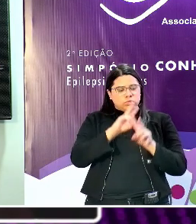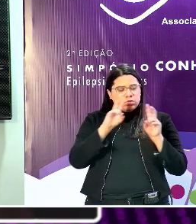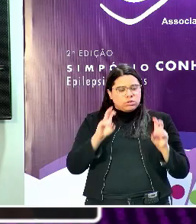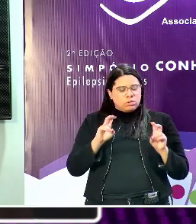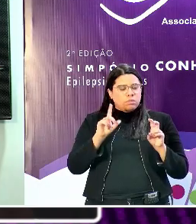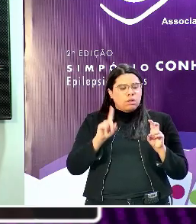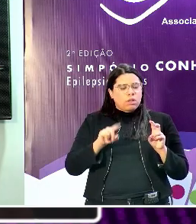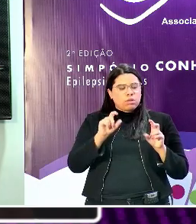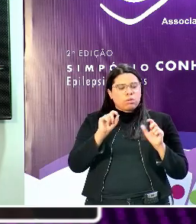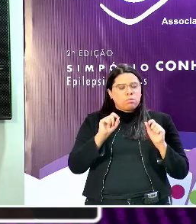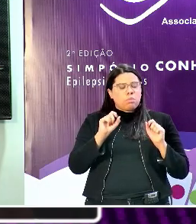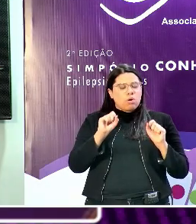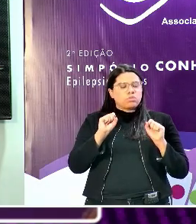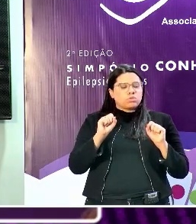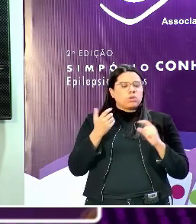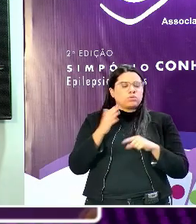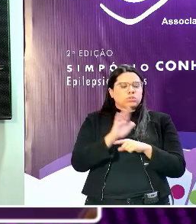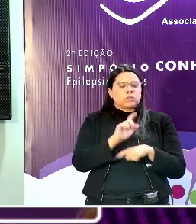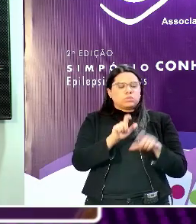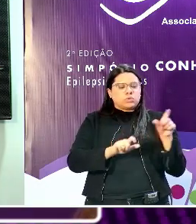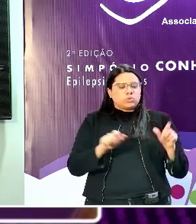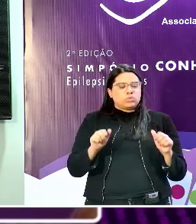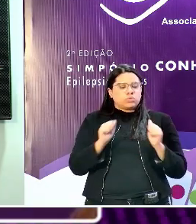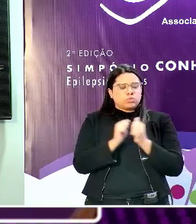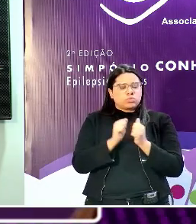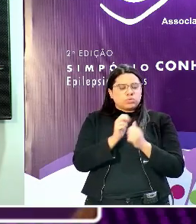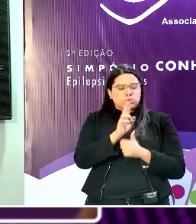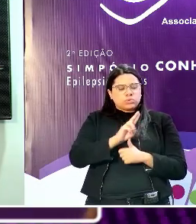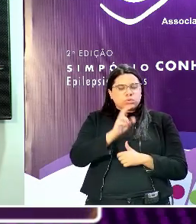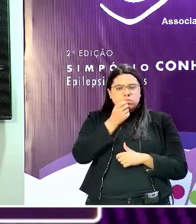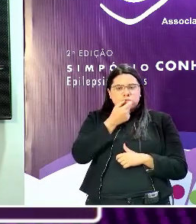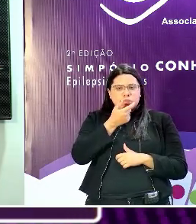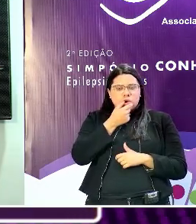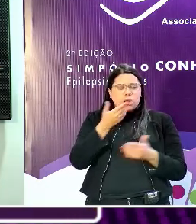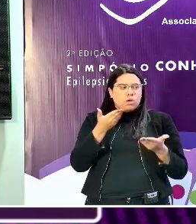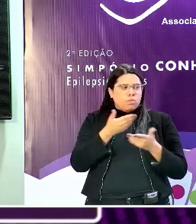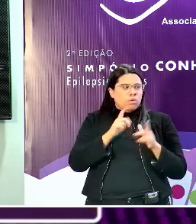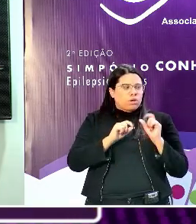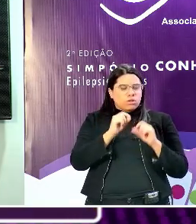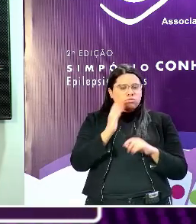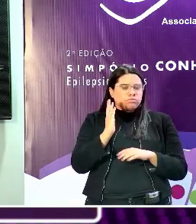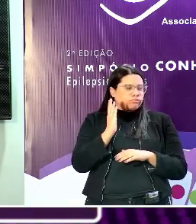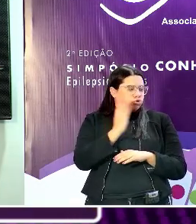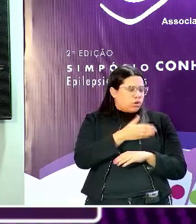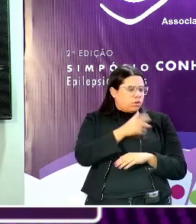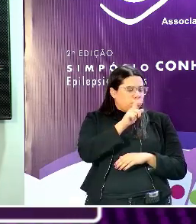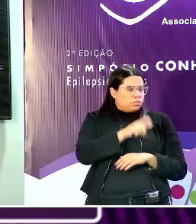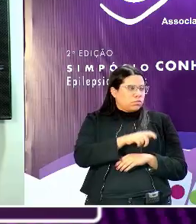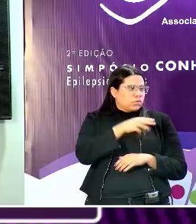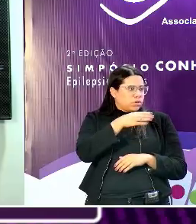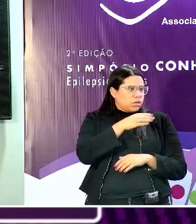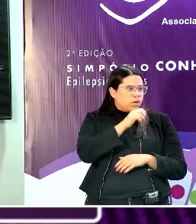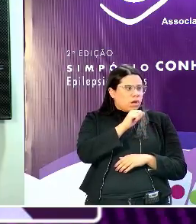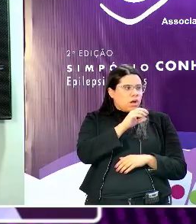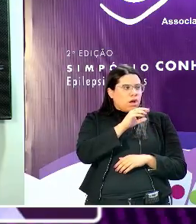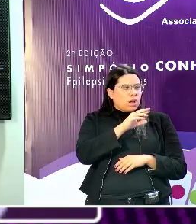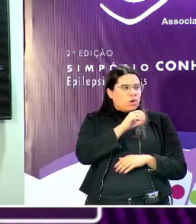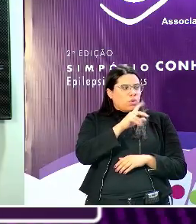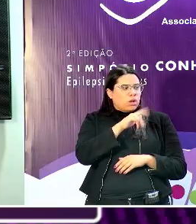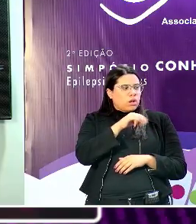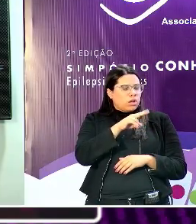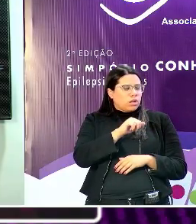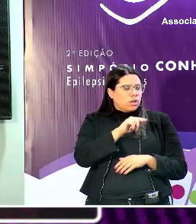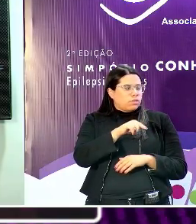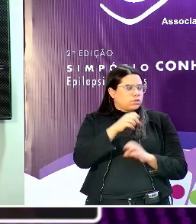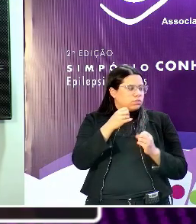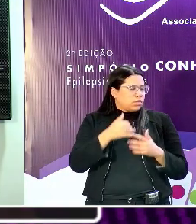posso ajudar as pessoas com os medicamentos. Então, vamos passar direto para a aula da Carolina Nunes Santo. Ela vai falar